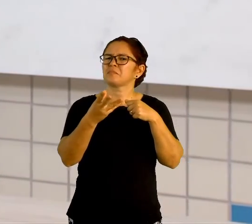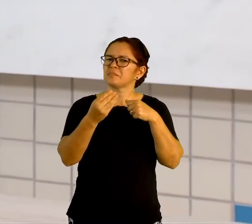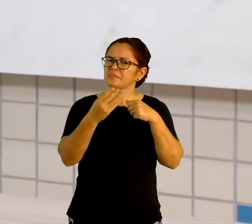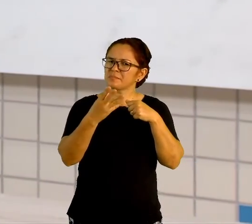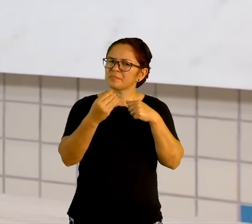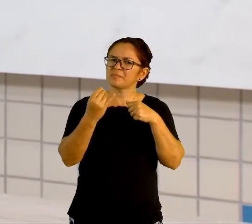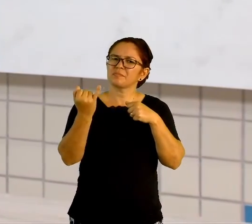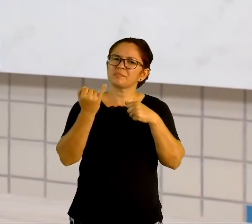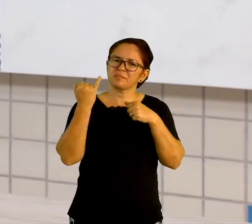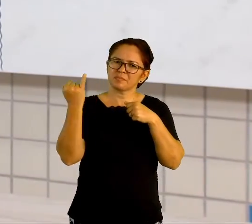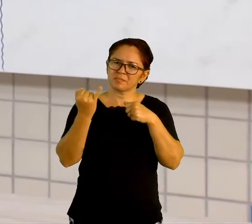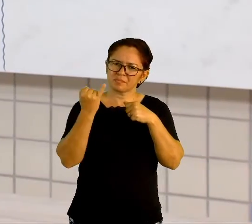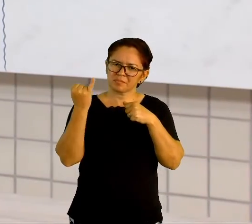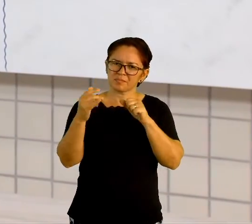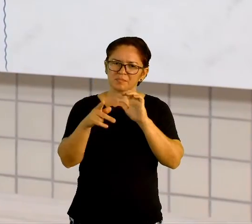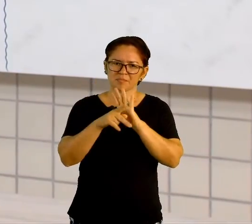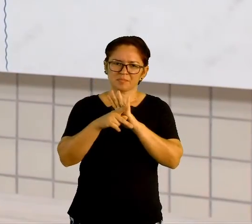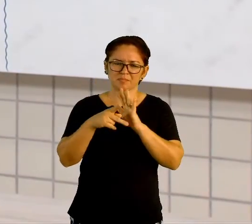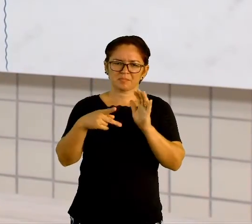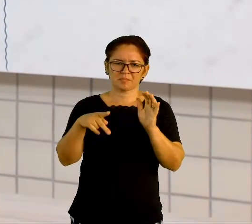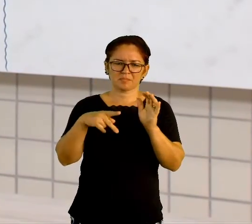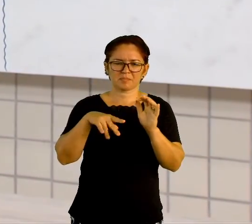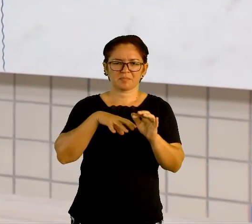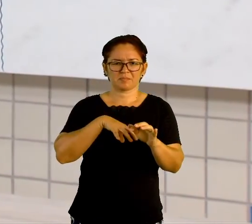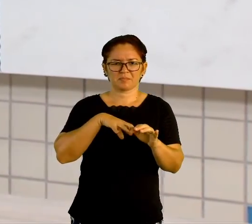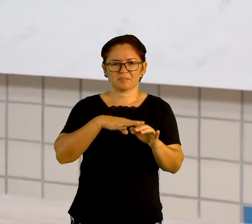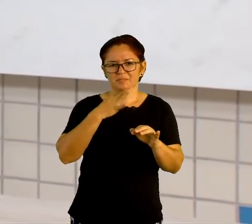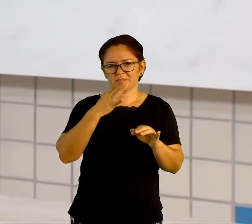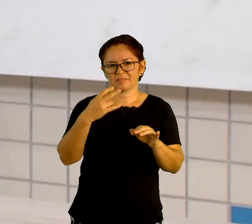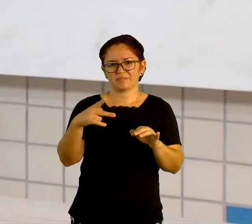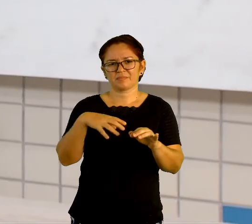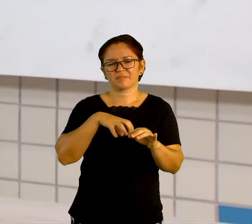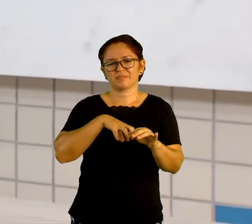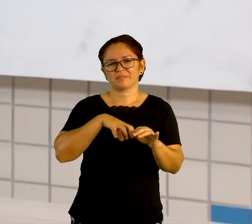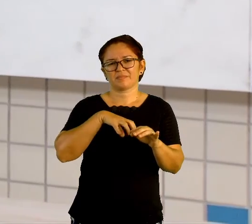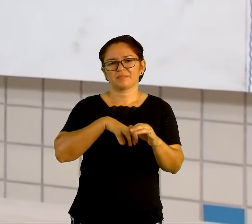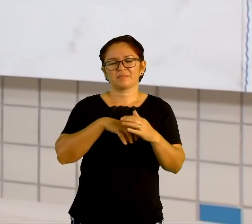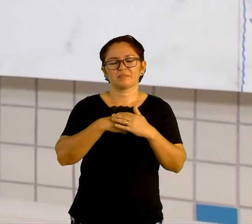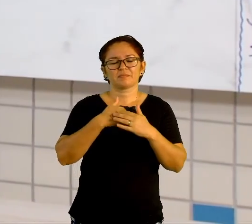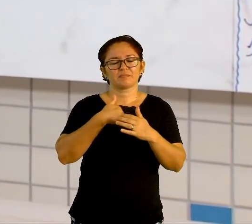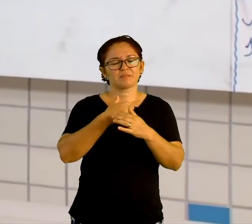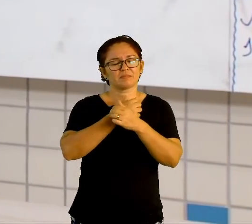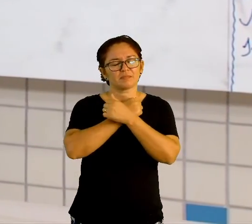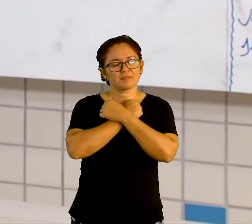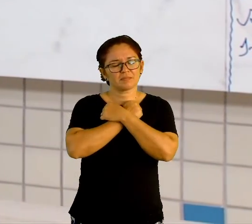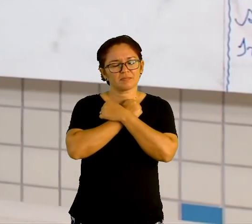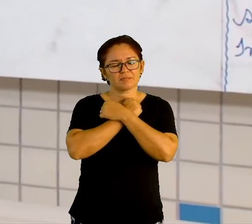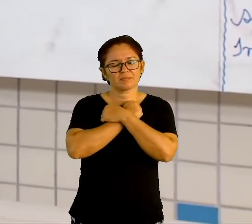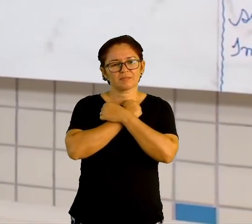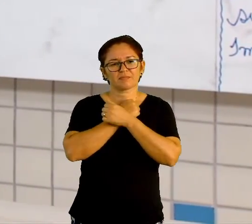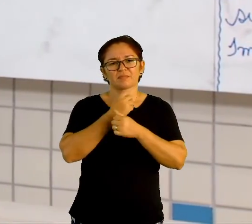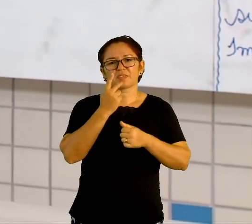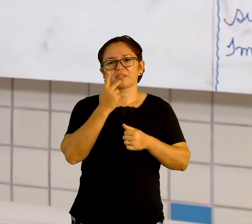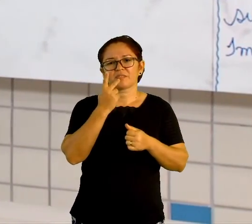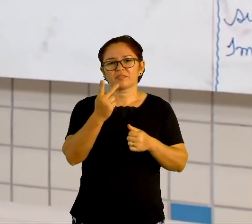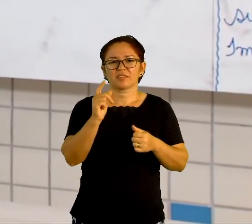importantes da língua portuguesa. Então eu queria deixar aqui o meu abraço, né, e falar para